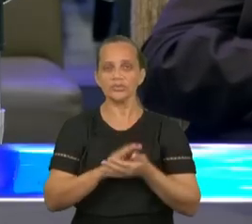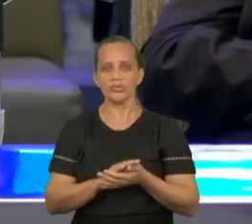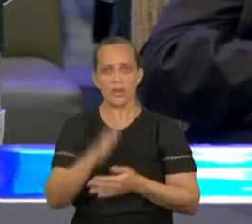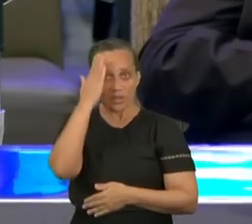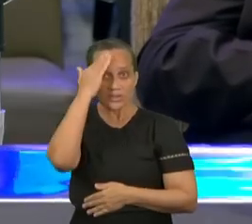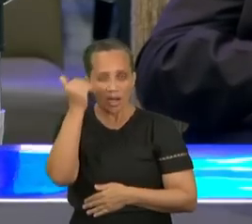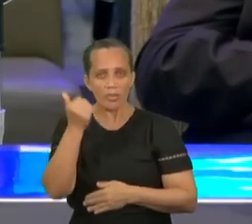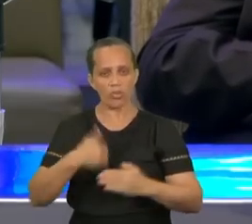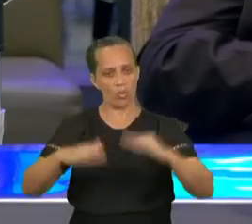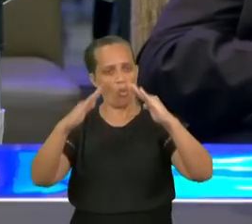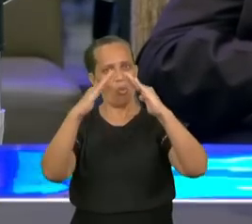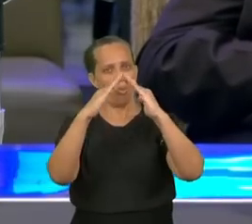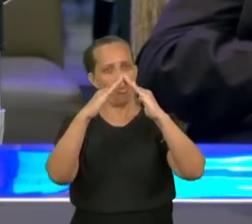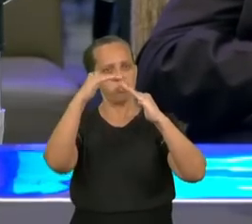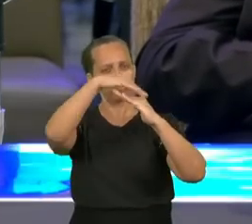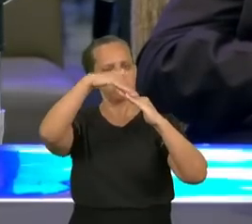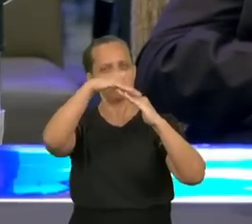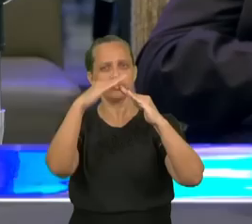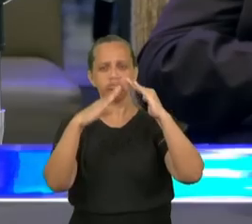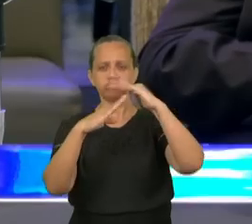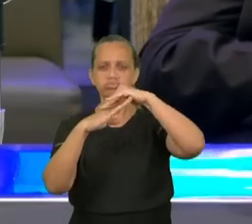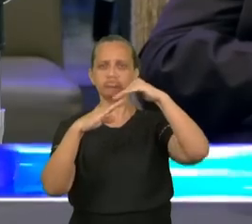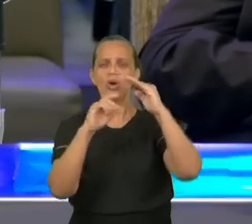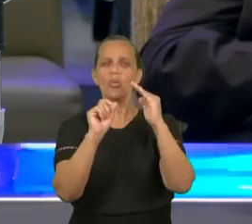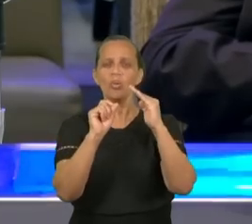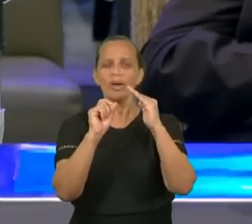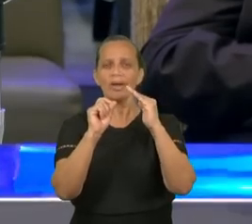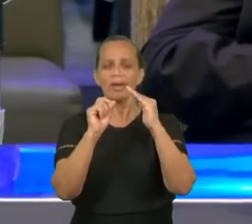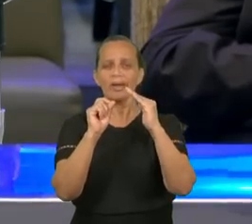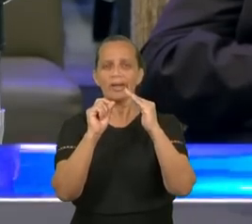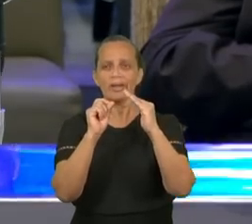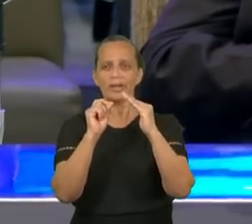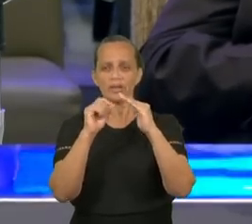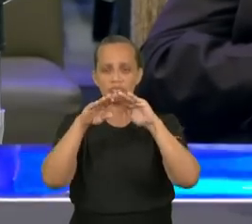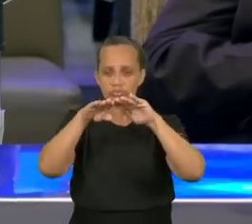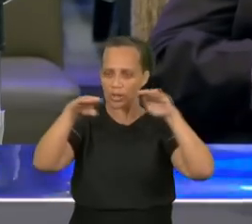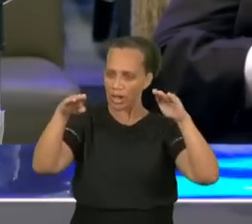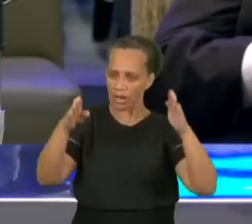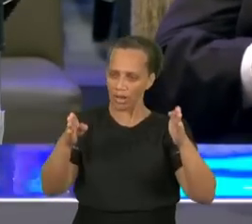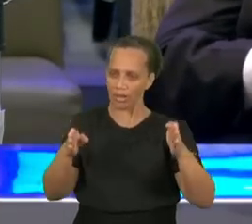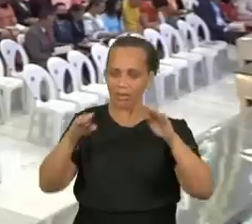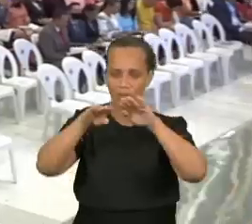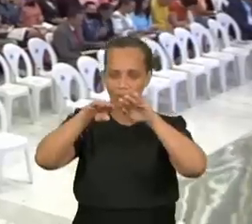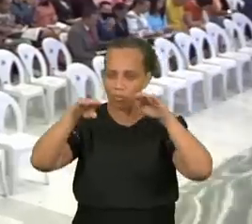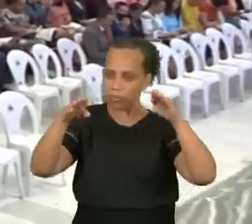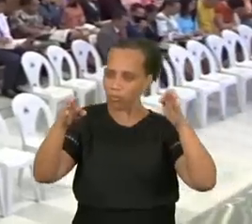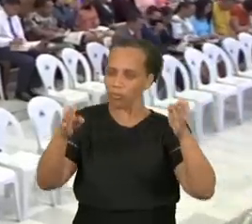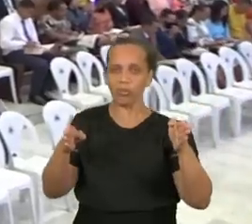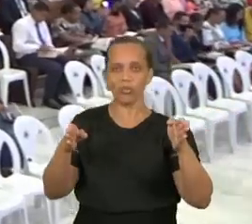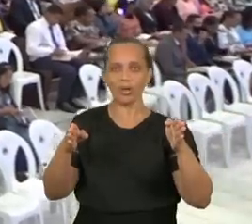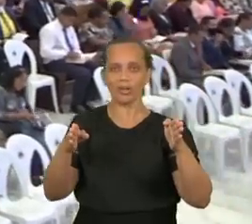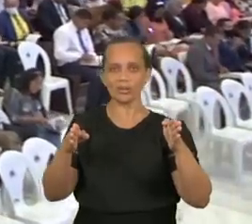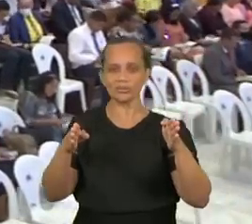os tetos da casa naquele tempo servia era era reto né horizontal Não